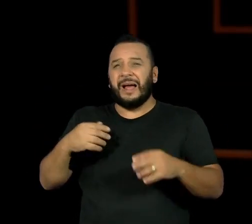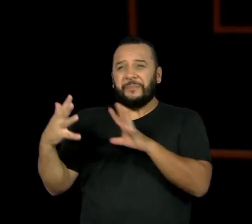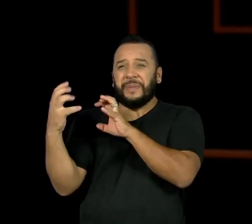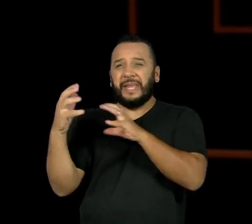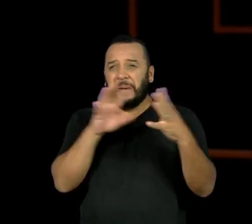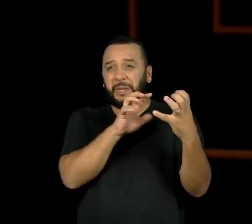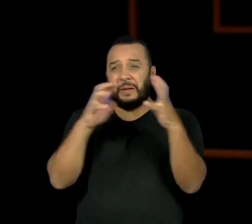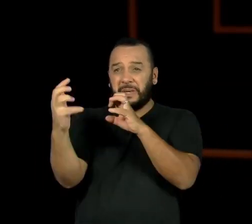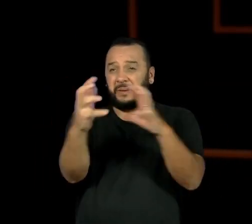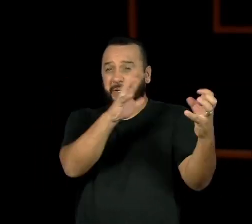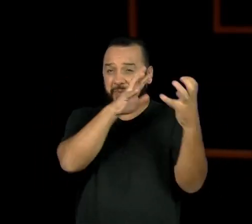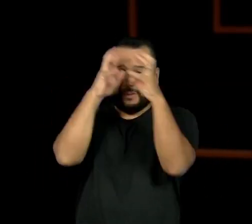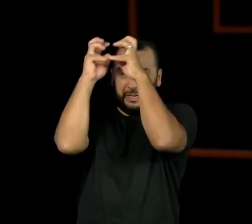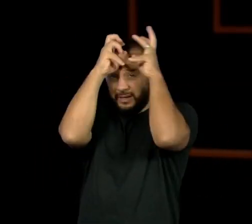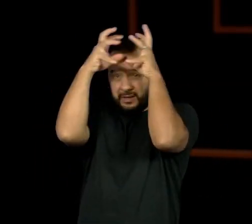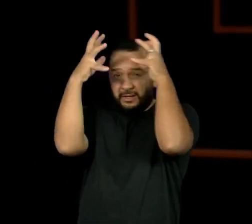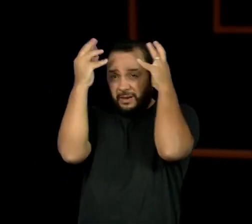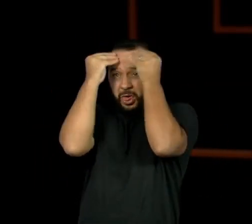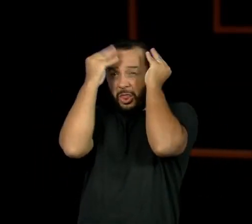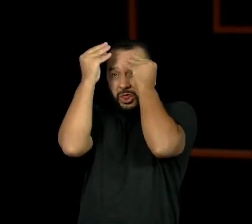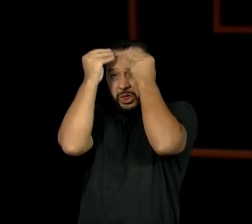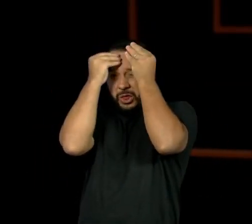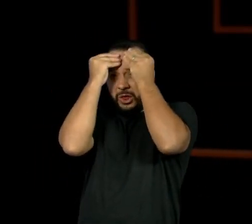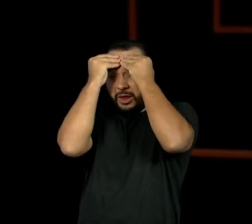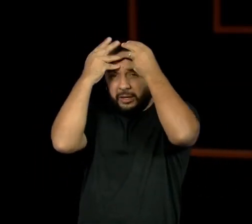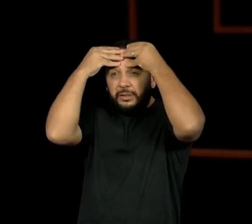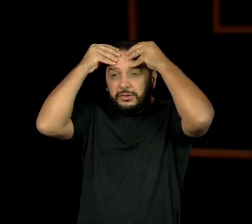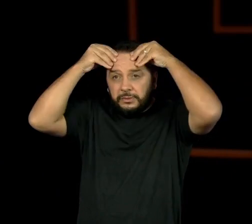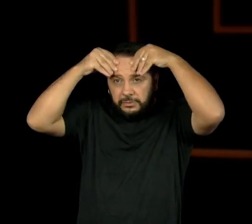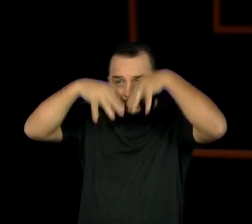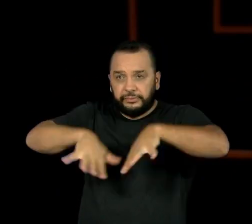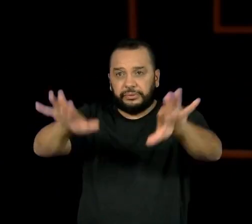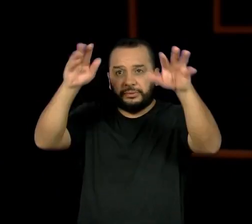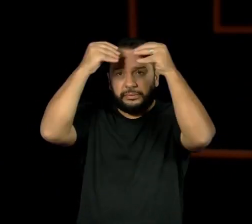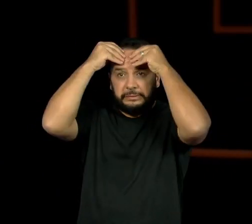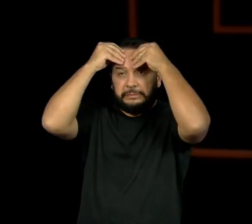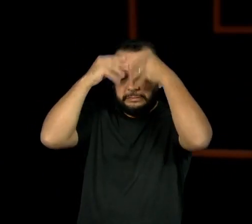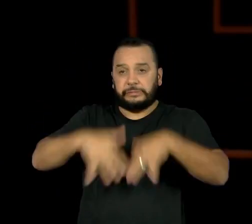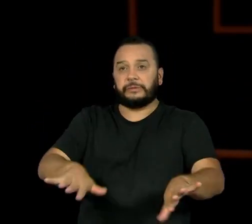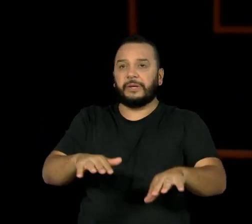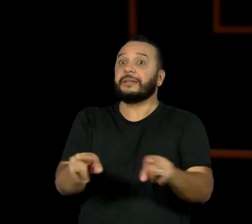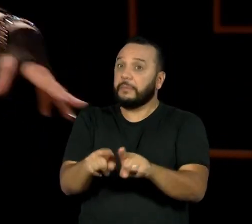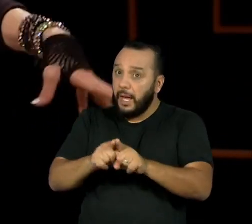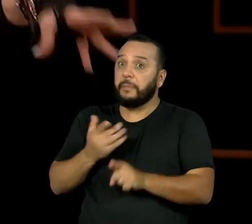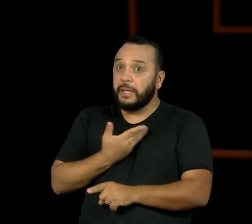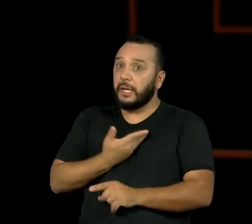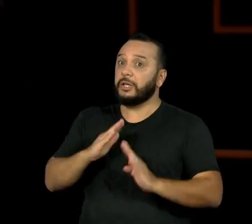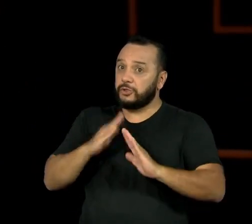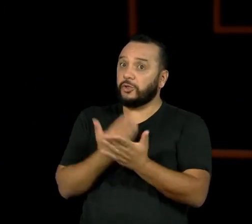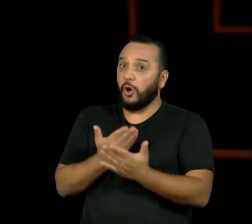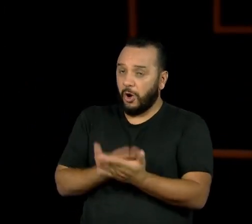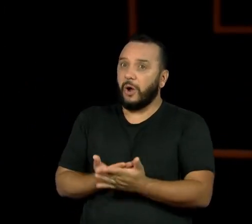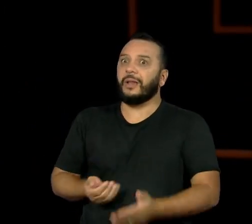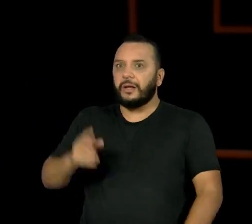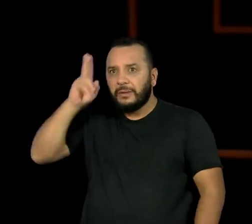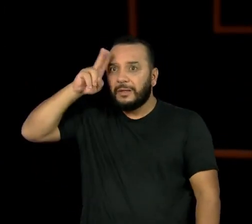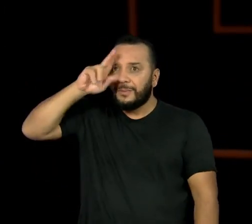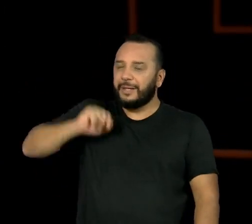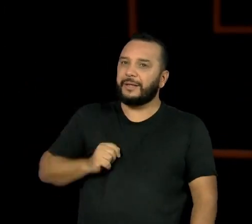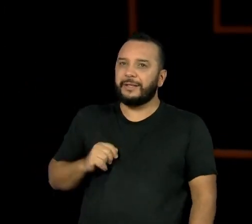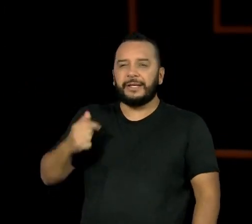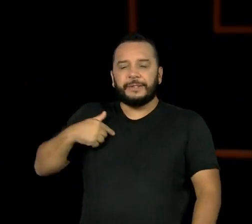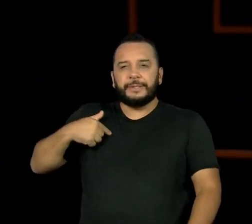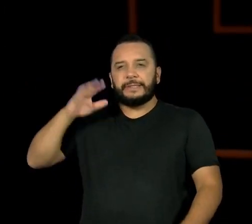tenha tido uma tristeza na vida, com a amiga da escola, começou a vir. E eu fui